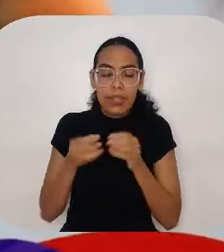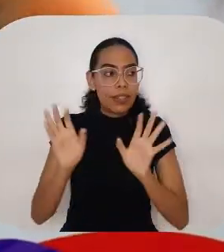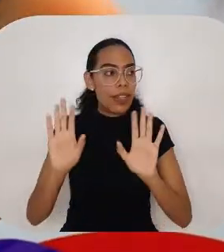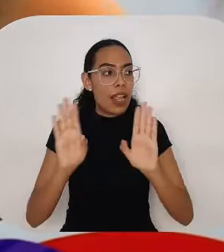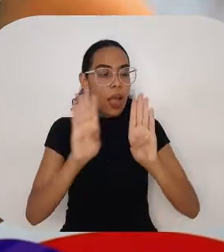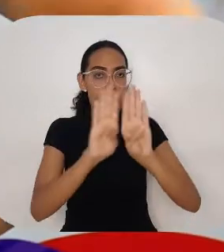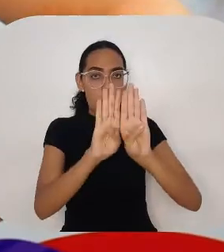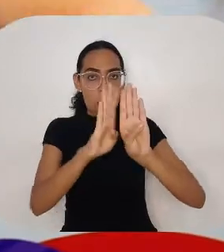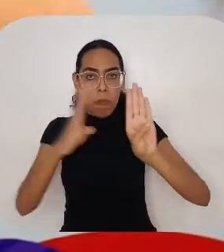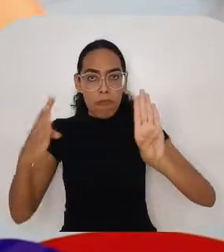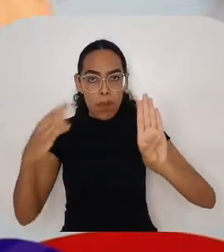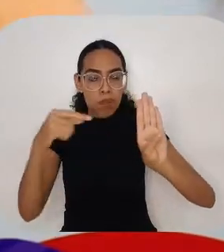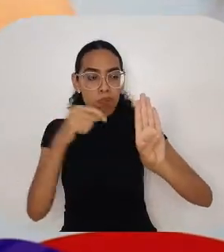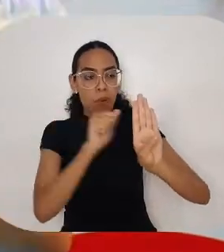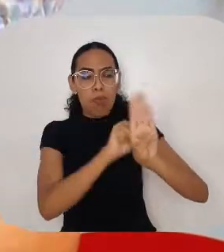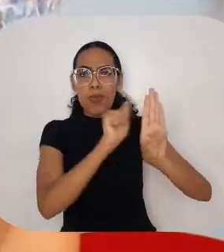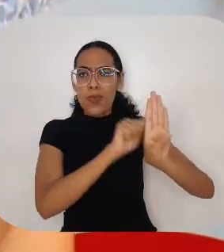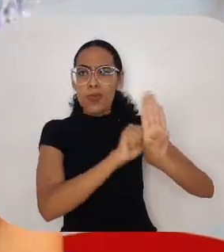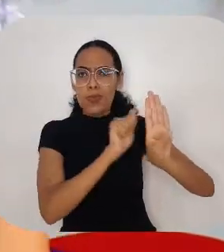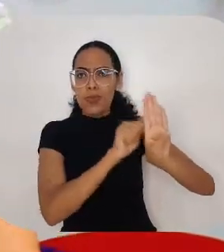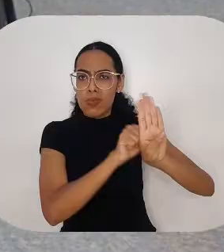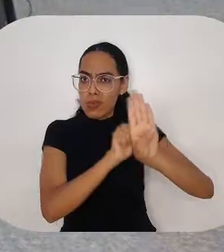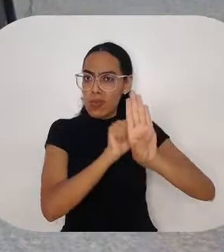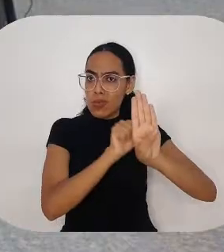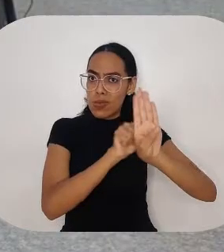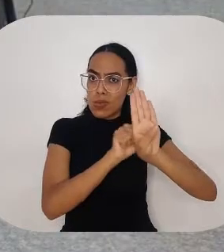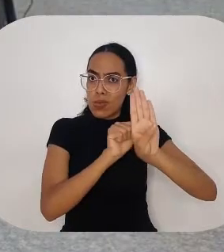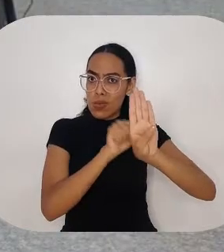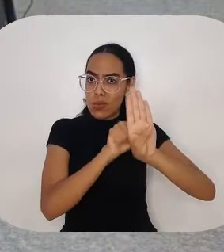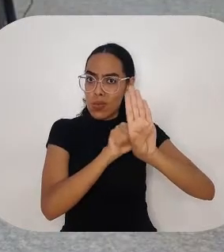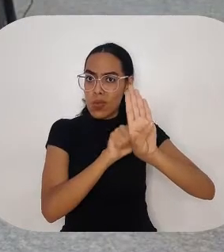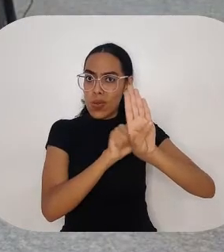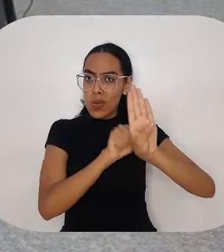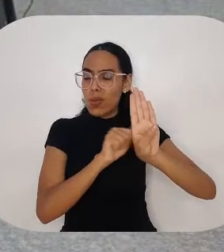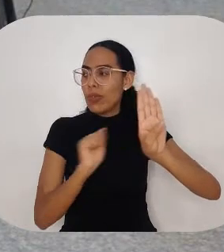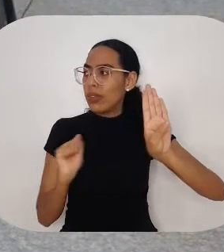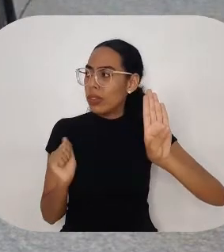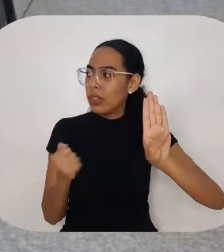chamava assim, ó, ele batia na porta das meninas e falava: